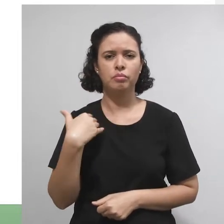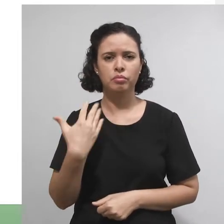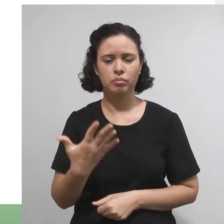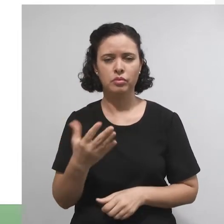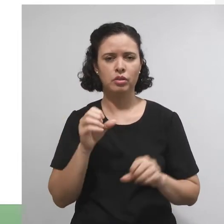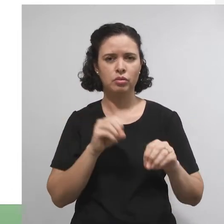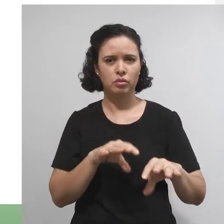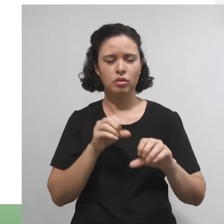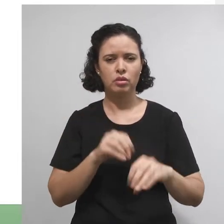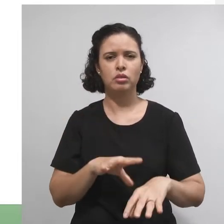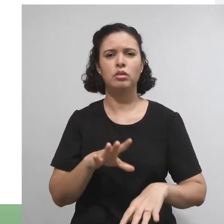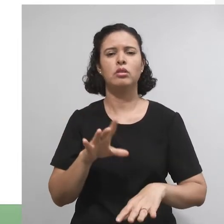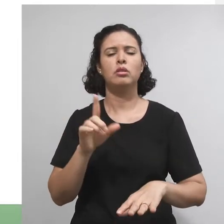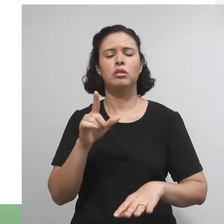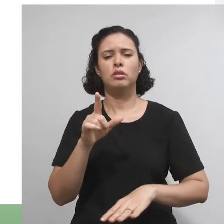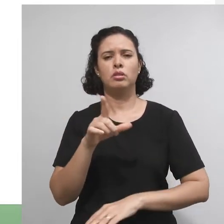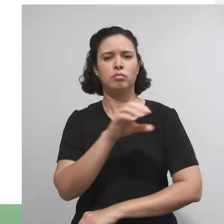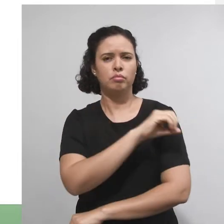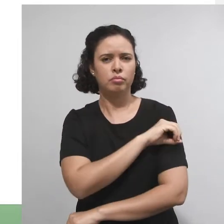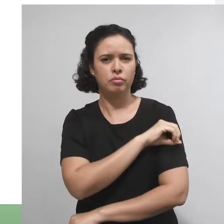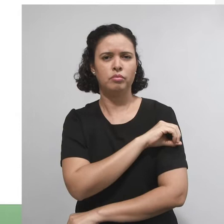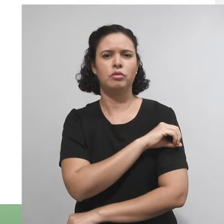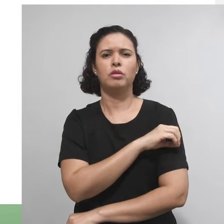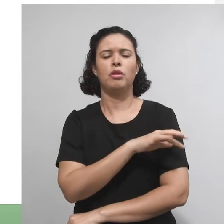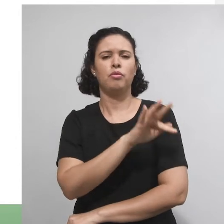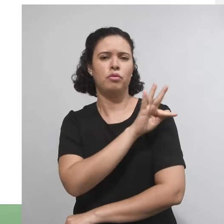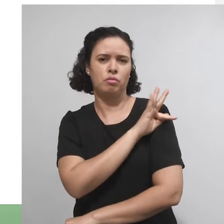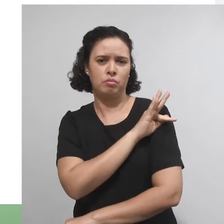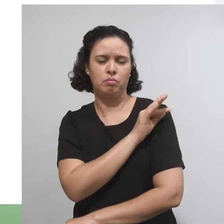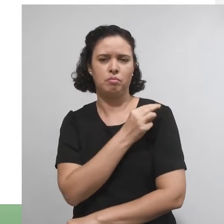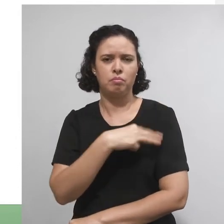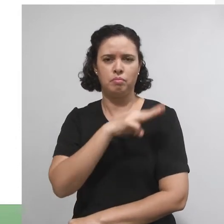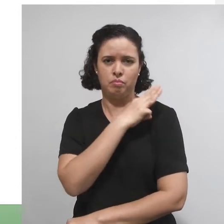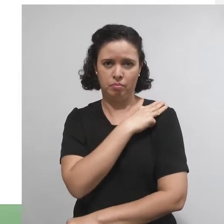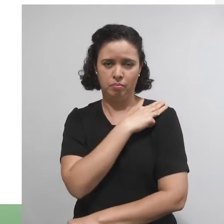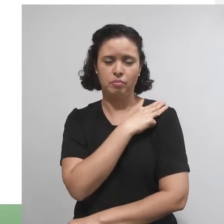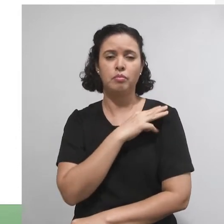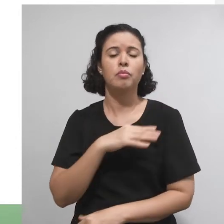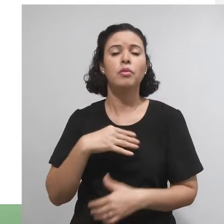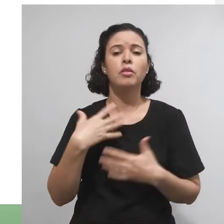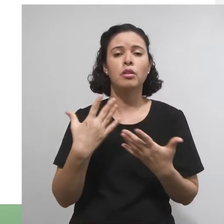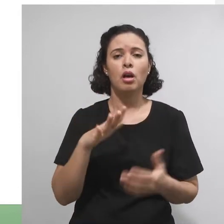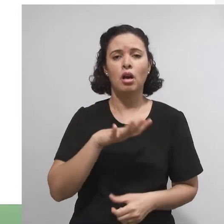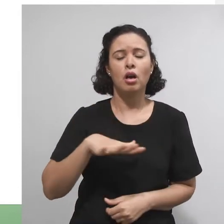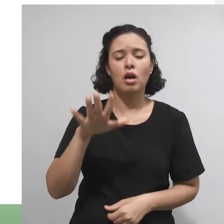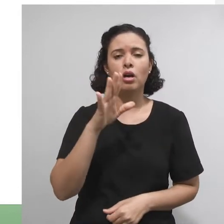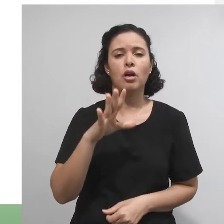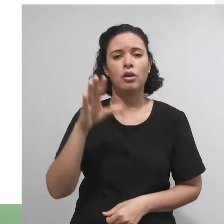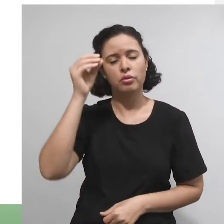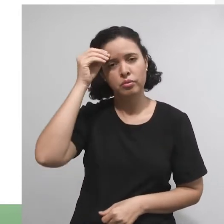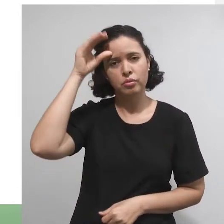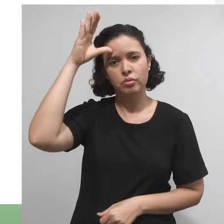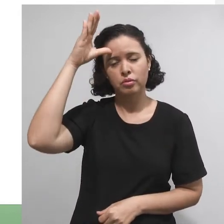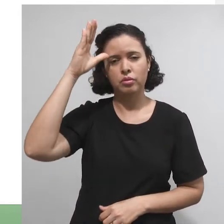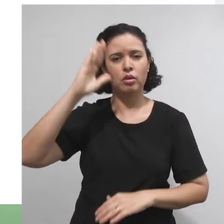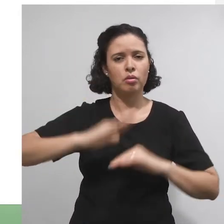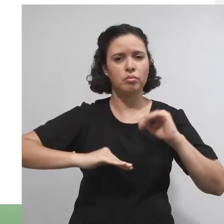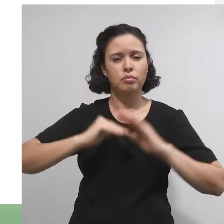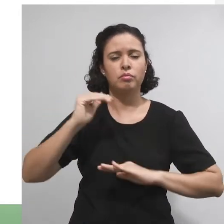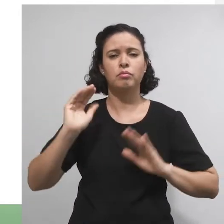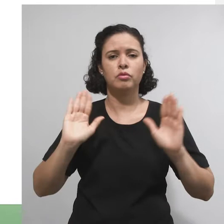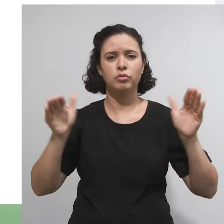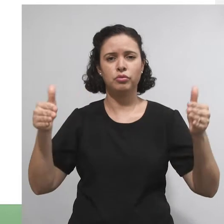educação infantil, ensino fundamental e ensino médio. As áreas do conhecimento, competências específicas de cada